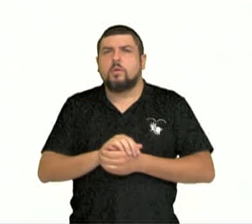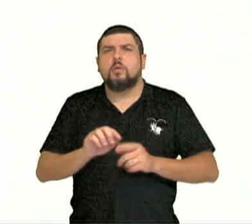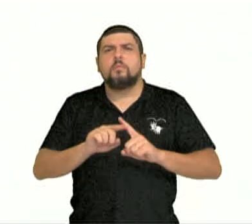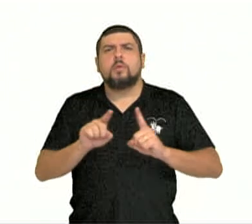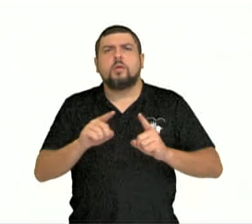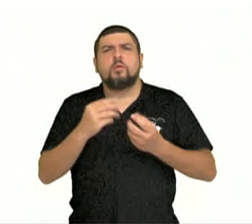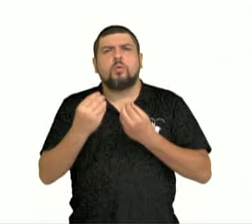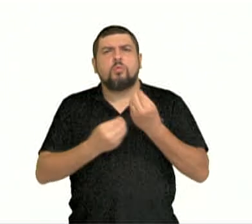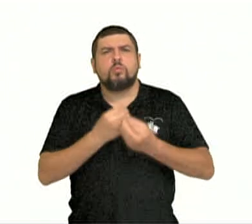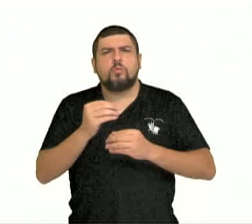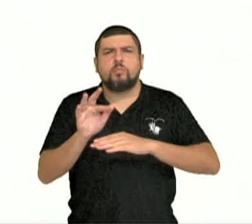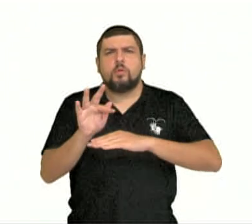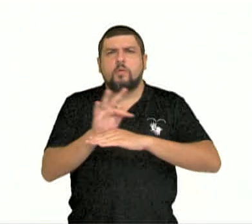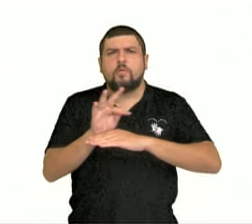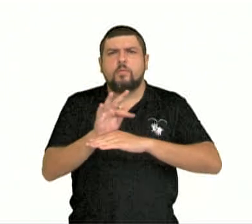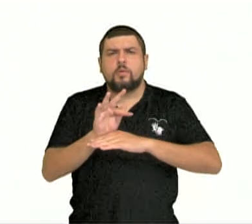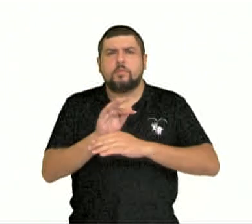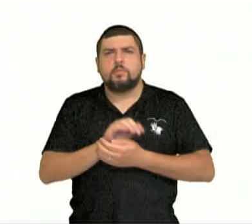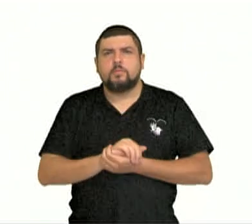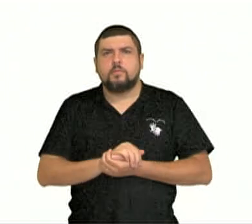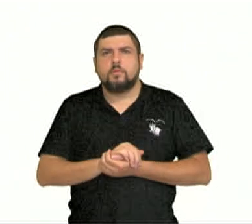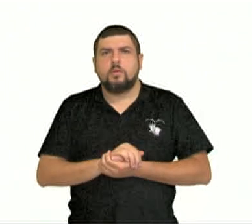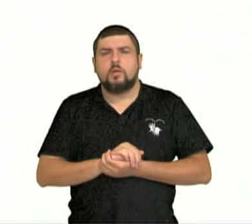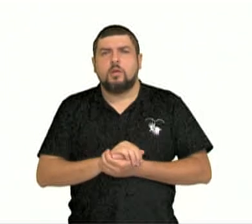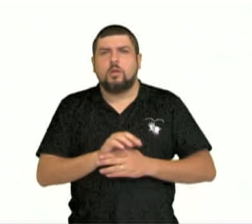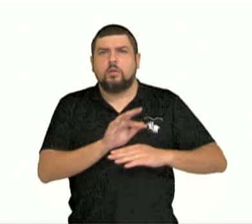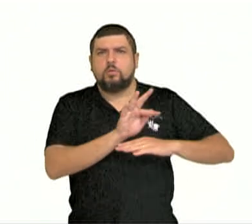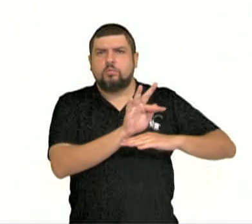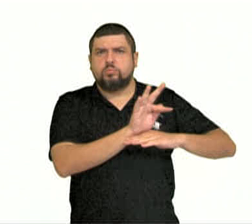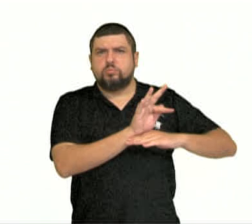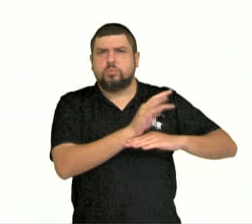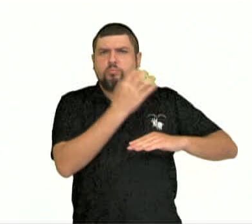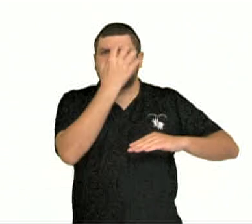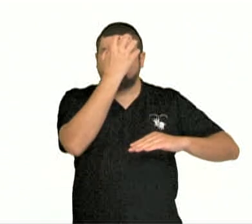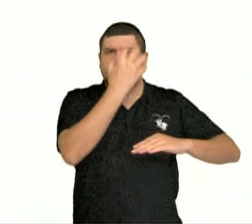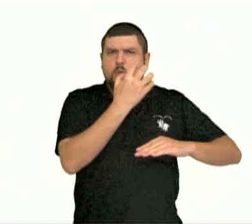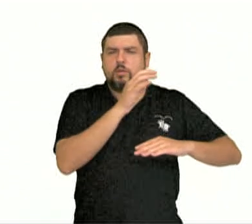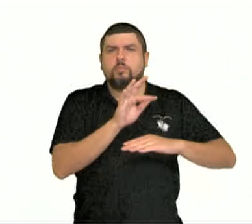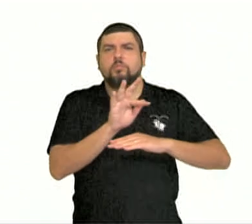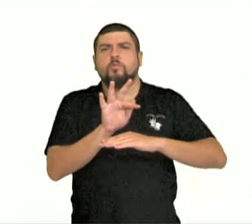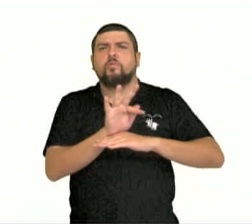graus, hein, prof? Muito formal, formal e informal.